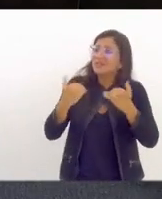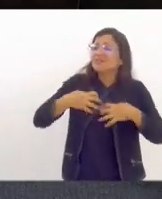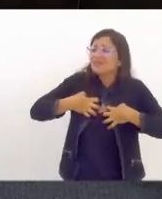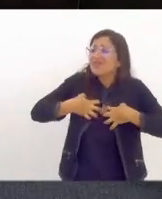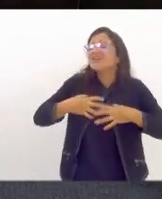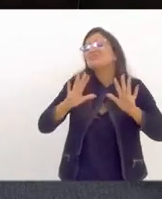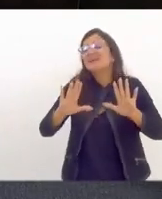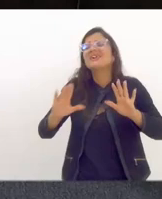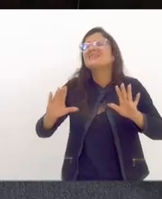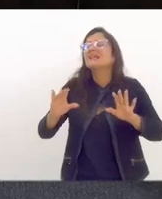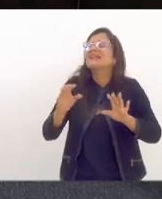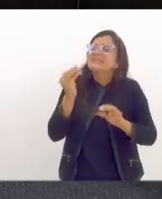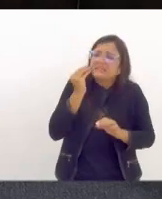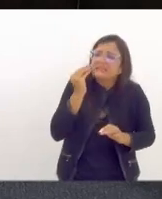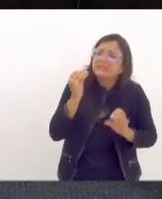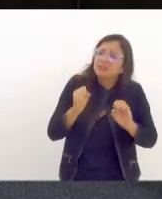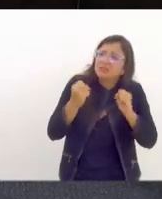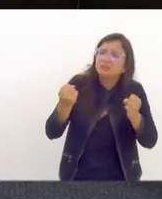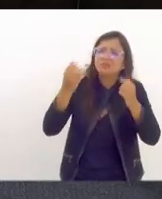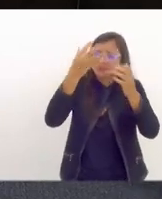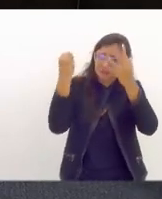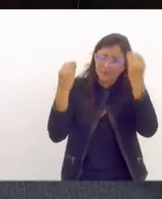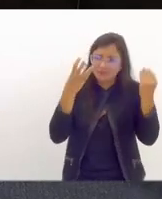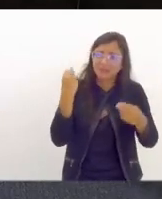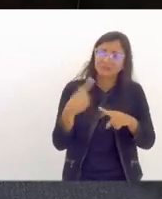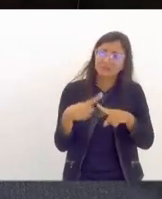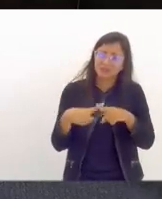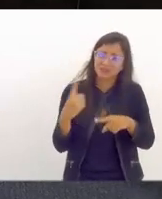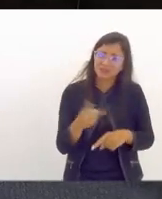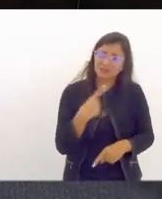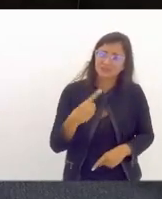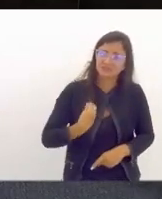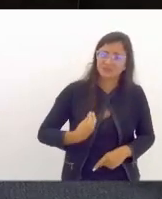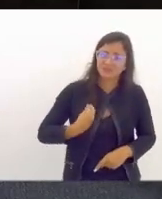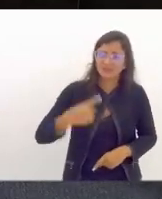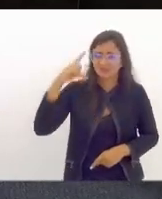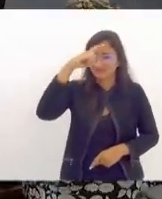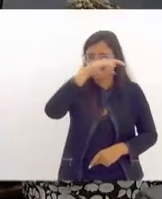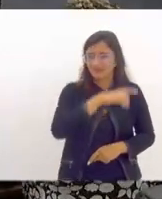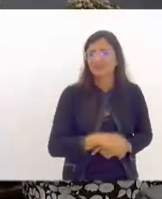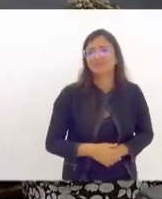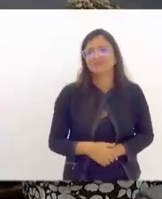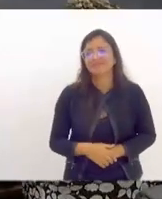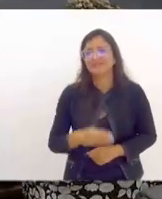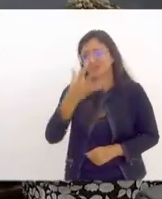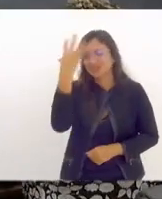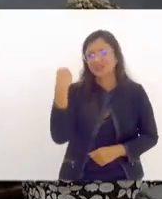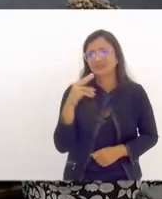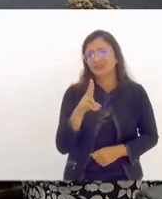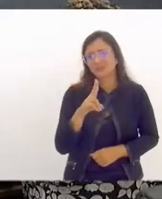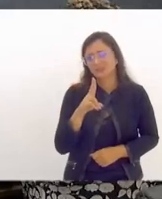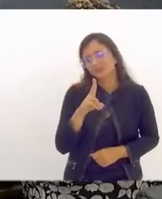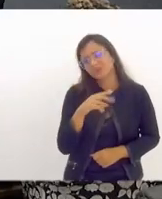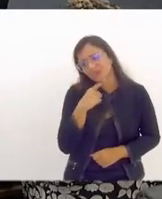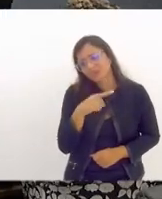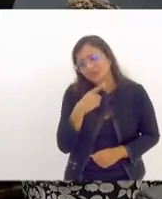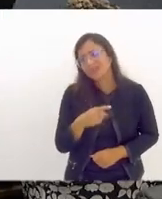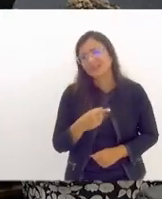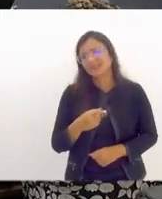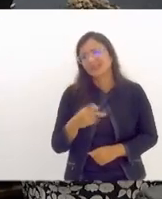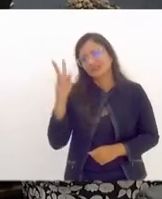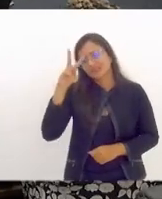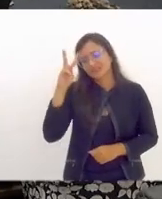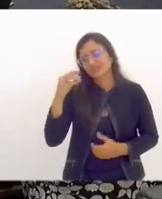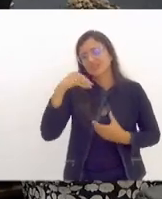na nossa pele na nossa história no nosso corre no nosso dia não tem como né guerreira esquecer nada disso tá tudo na nossa história